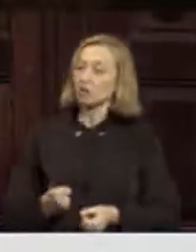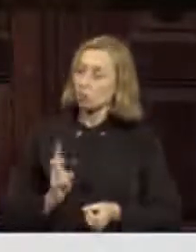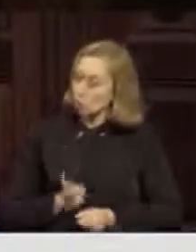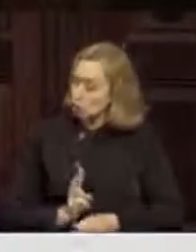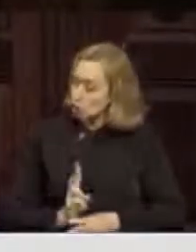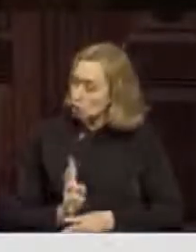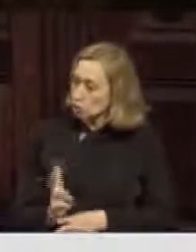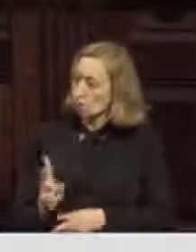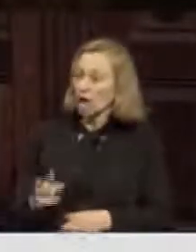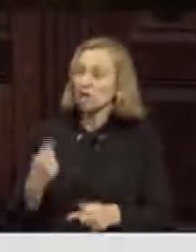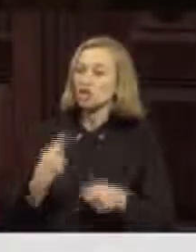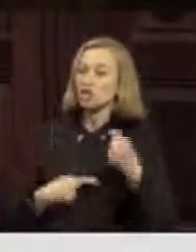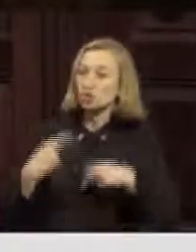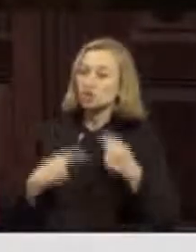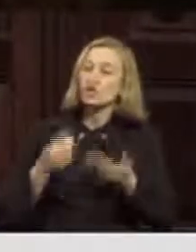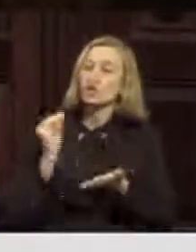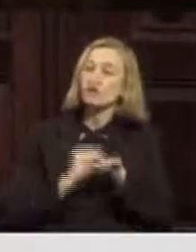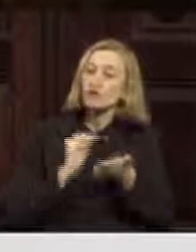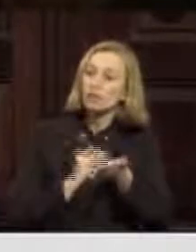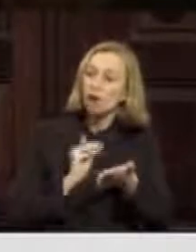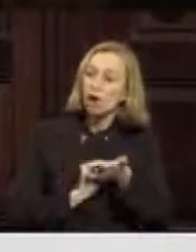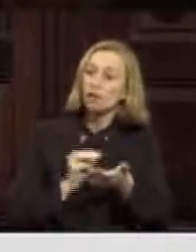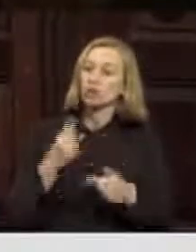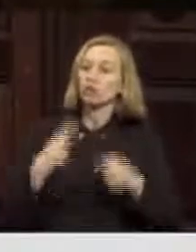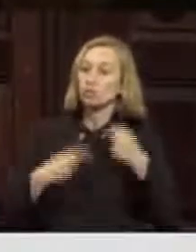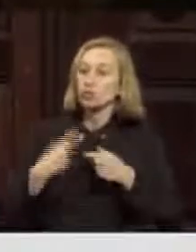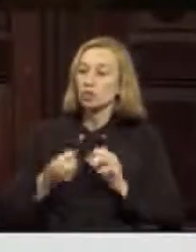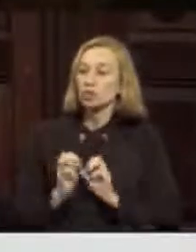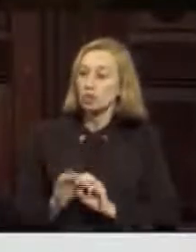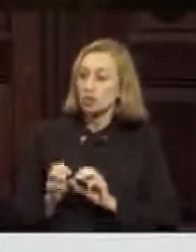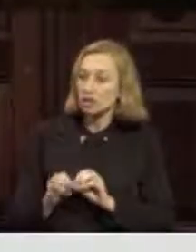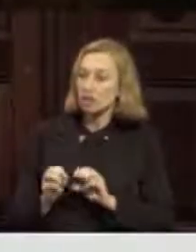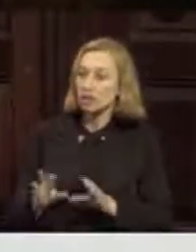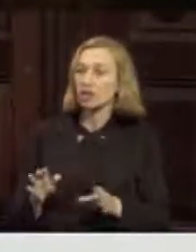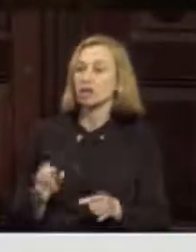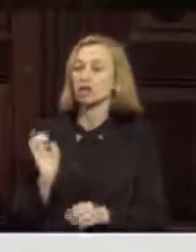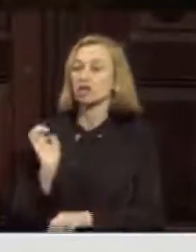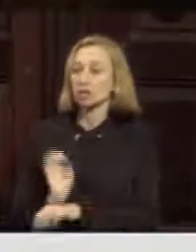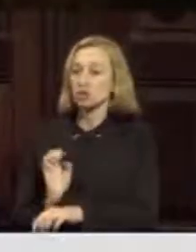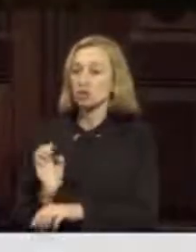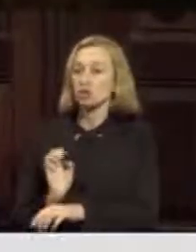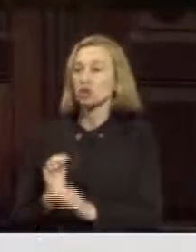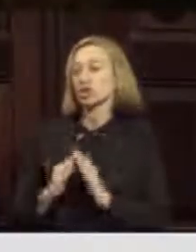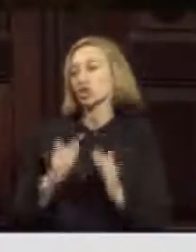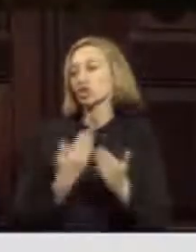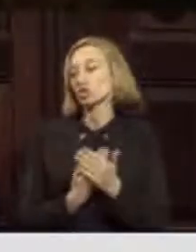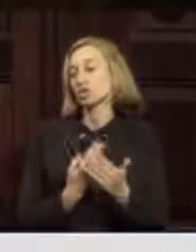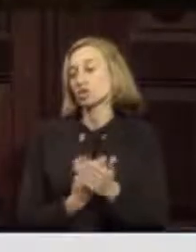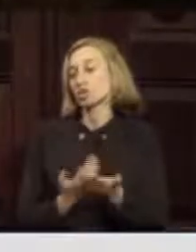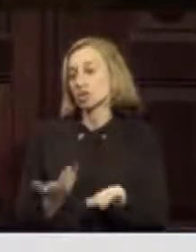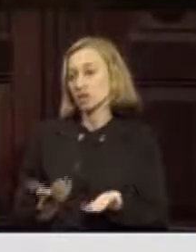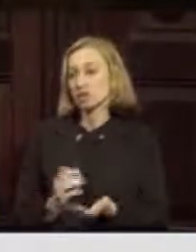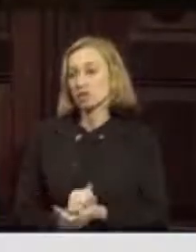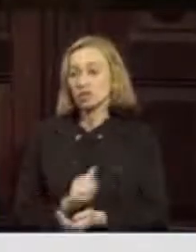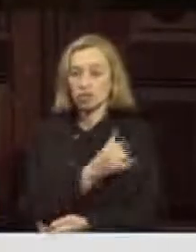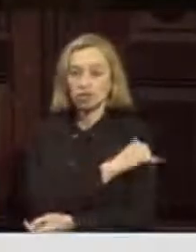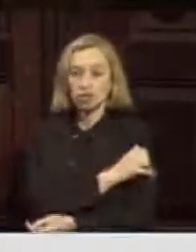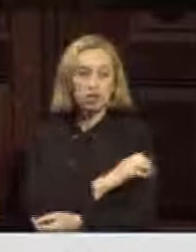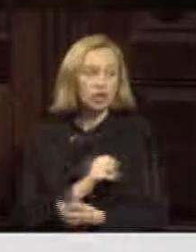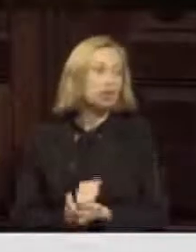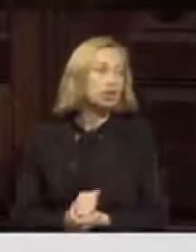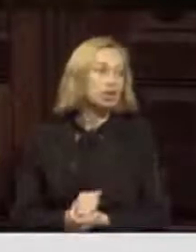da falta de políticas educacionais para as escolas agrícolas do Rio de Janeiro e vai